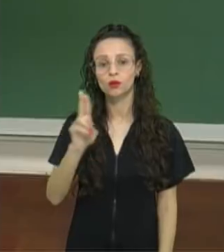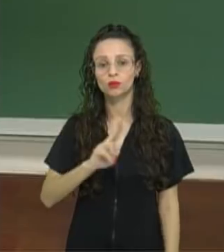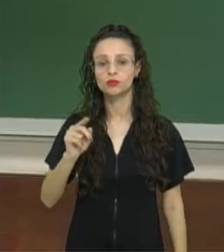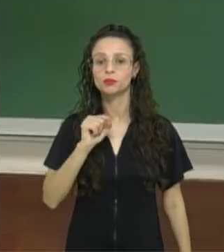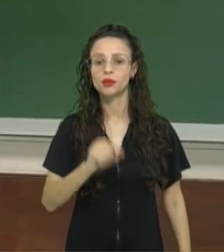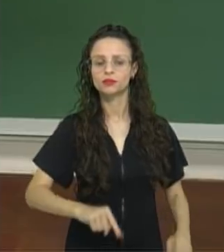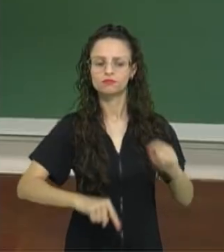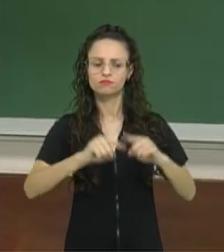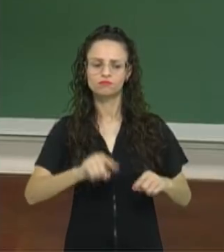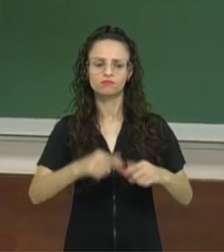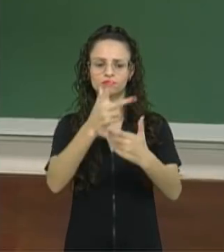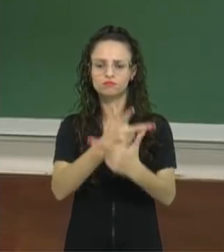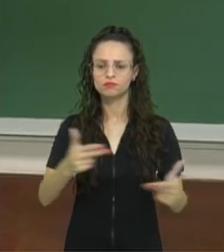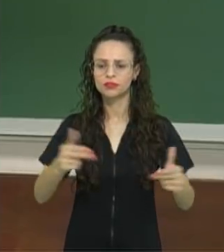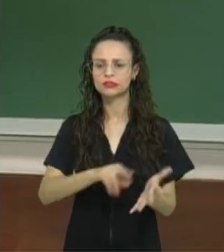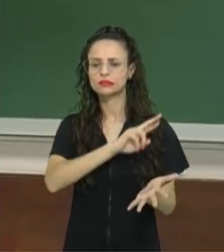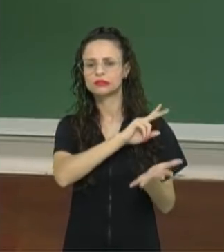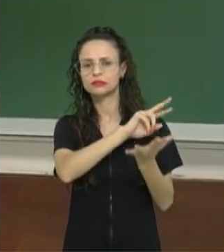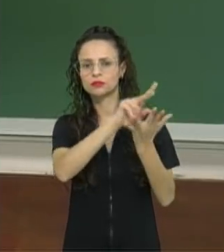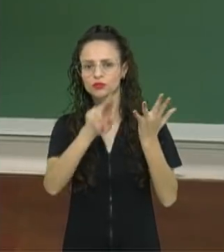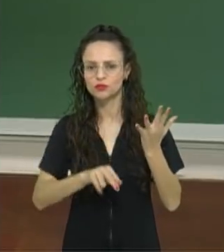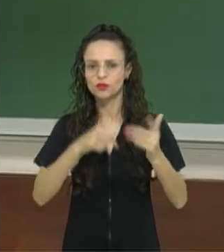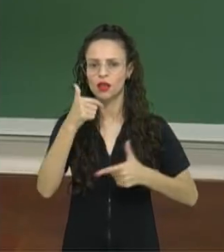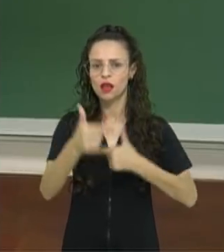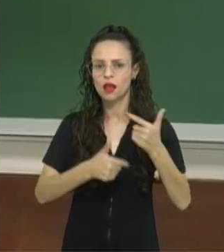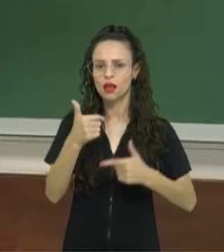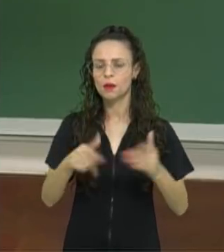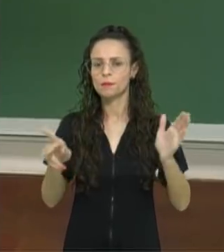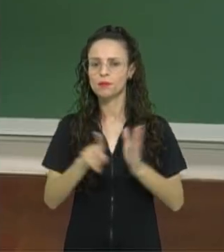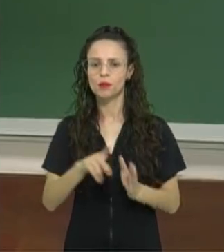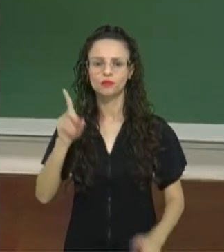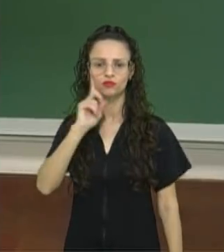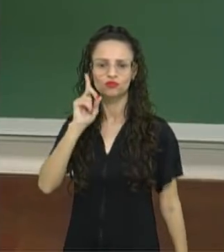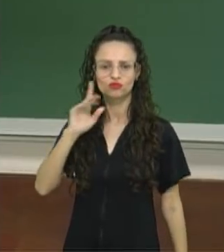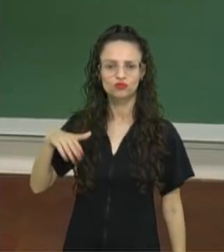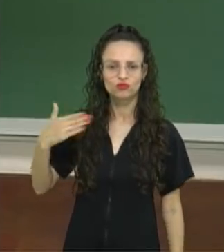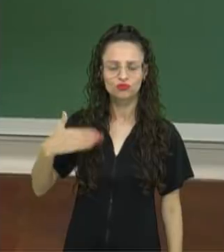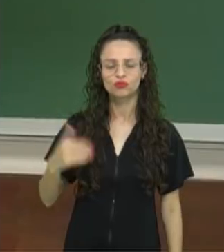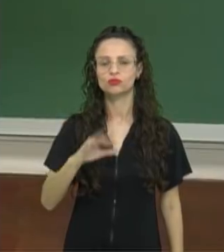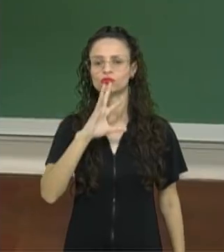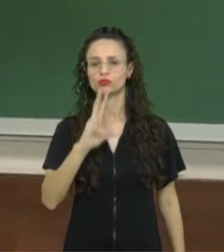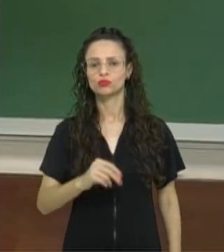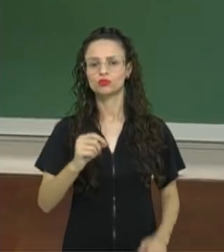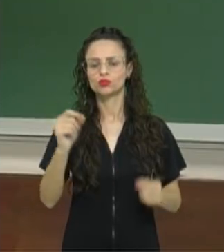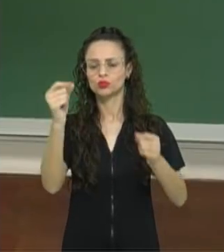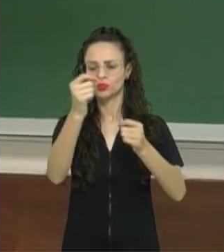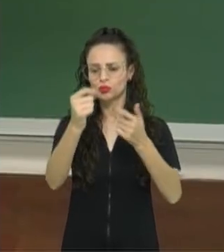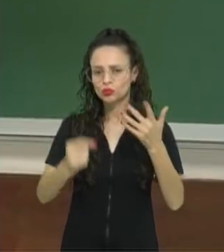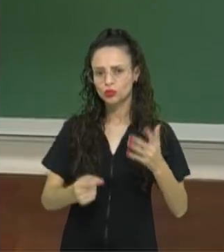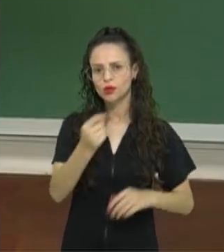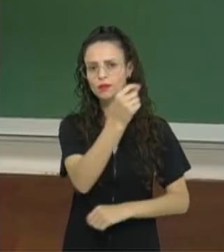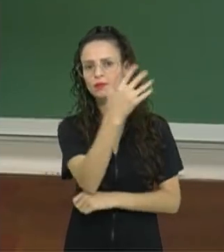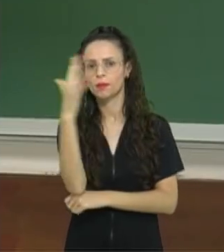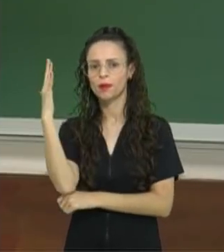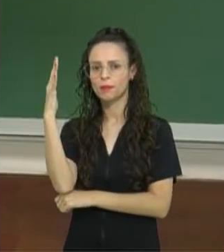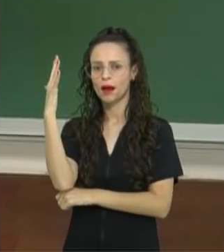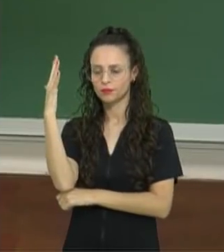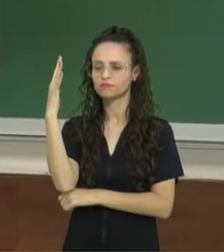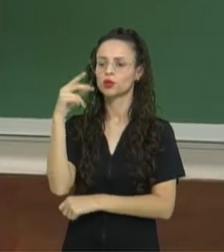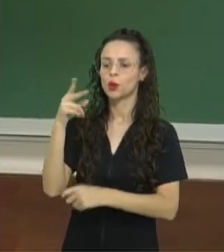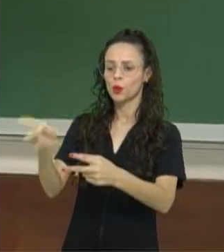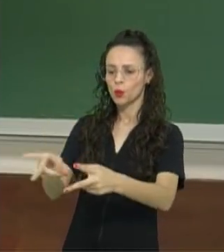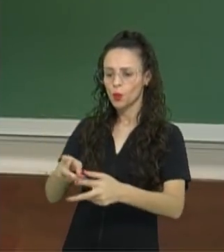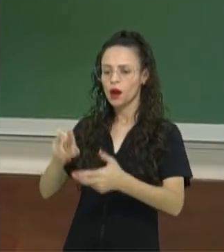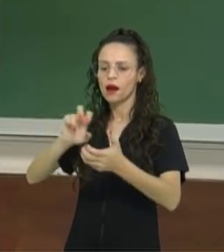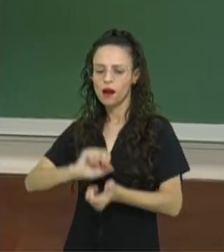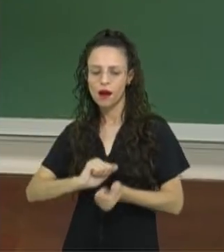em diversas atividades nossas do dia a dia. Então, todos esses recursos, eles passam por uma transformação